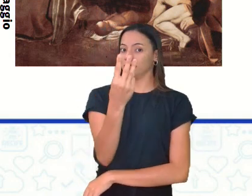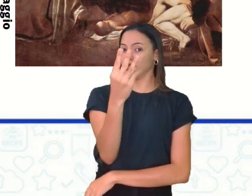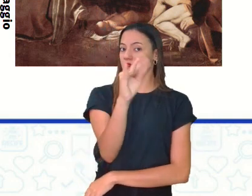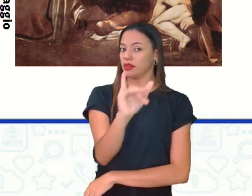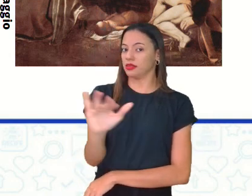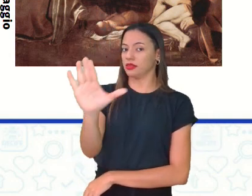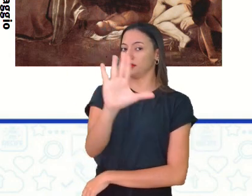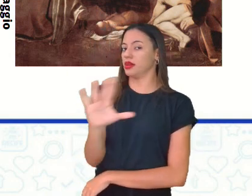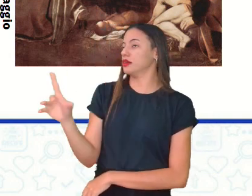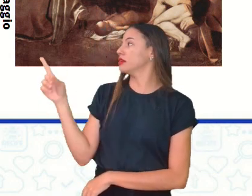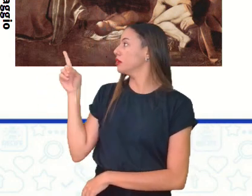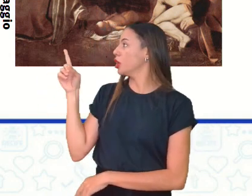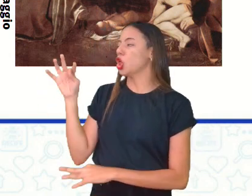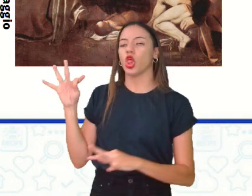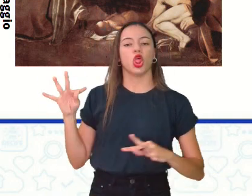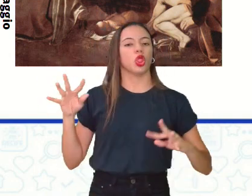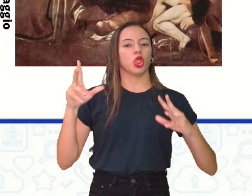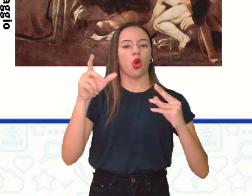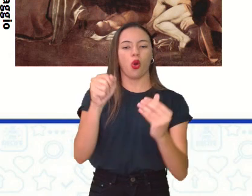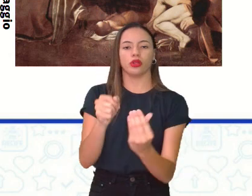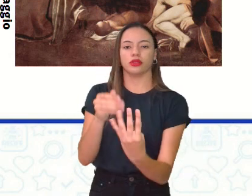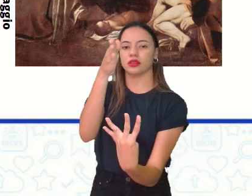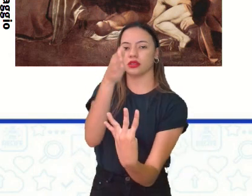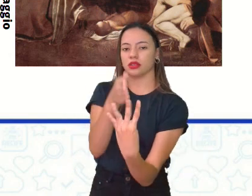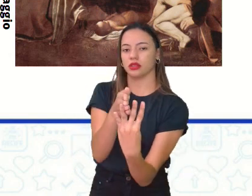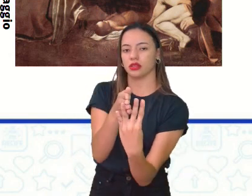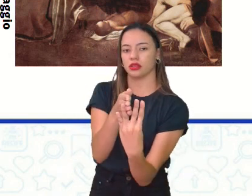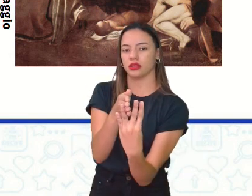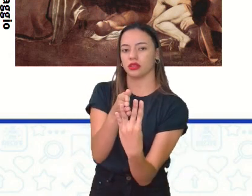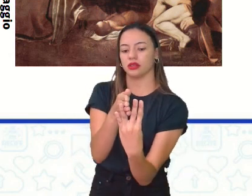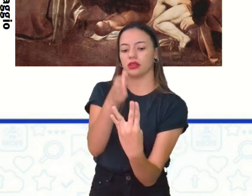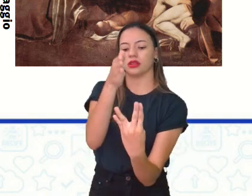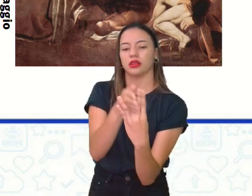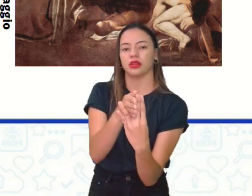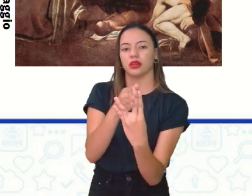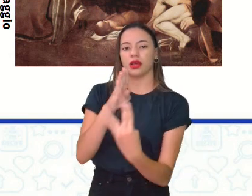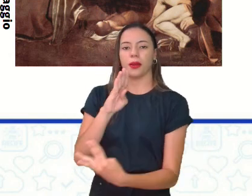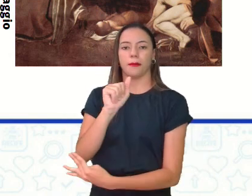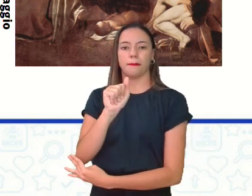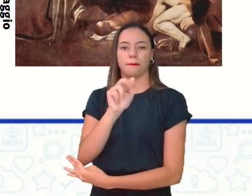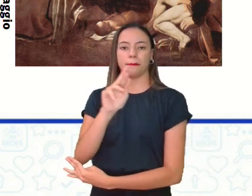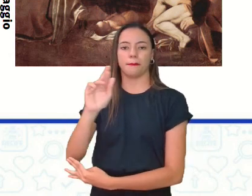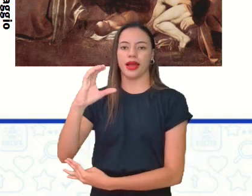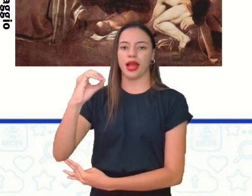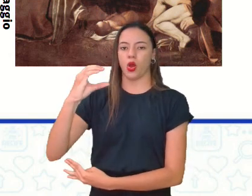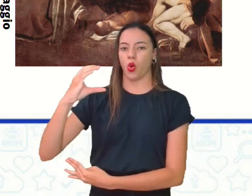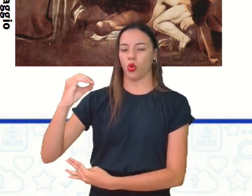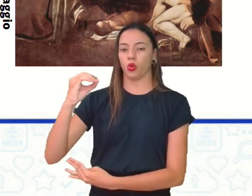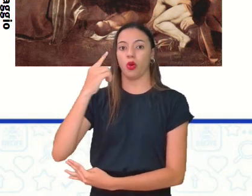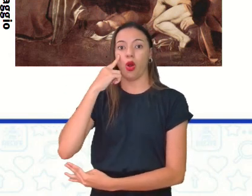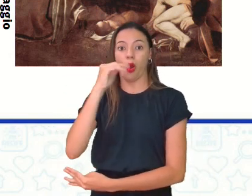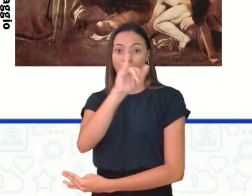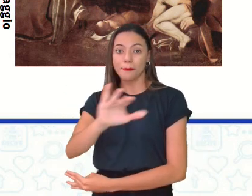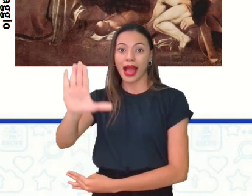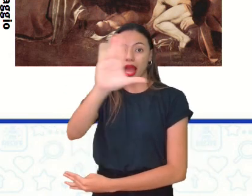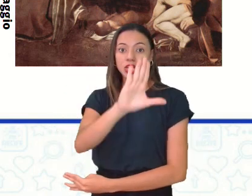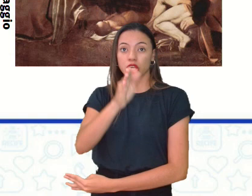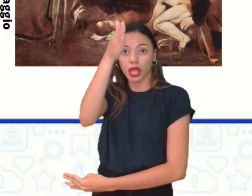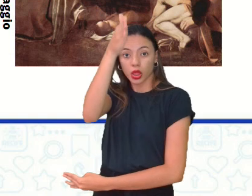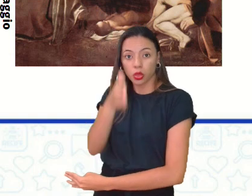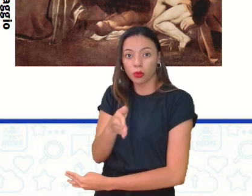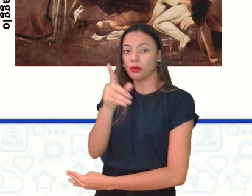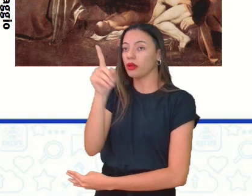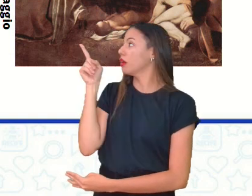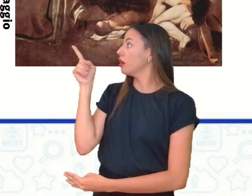todas são do Barroco, né? Tem uma que é a do meio, que é de um artista grego, que ele trabalhava